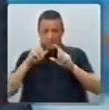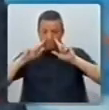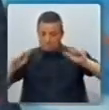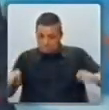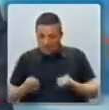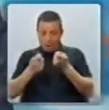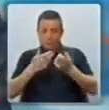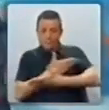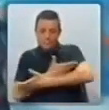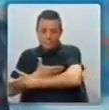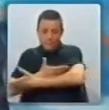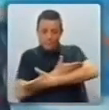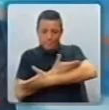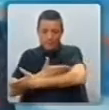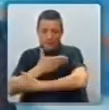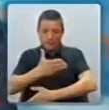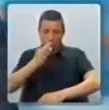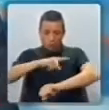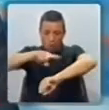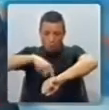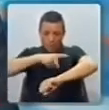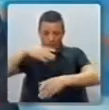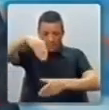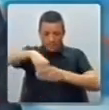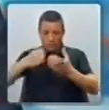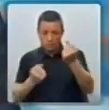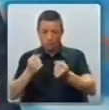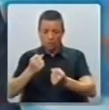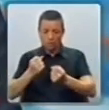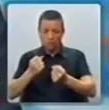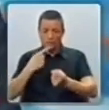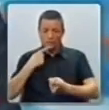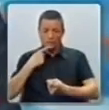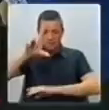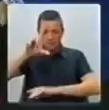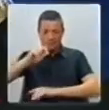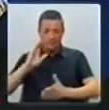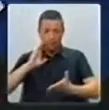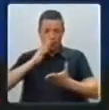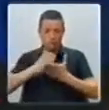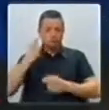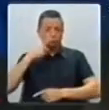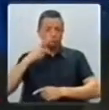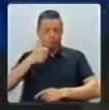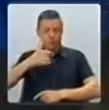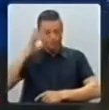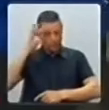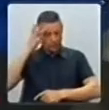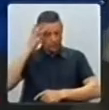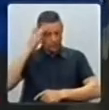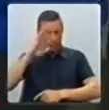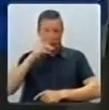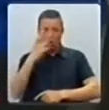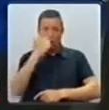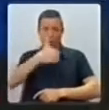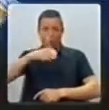meio, que esteve quase 14 horas fechada dentro de um carro, num rio, nos Estados Unidos. Boa tarde, Hugo Teixeira.